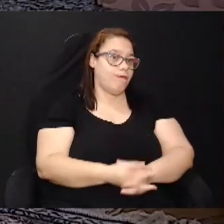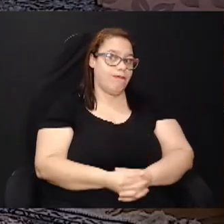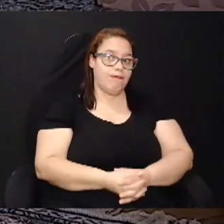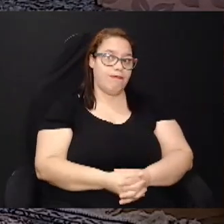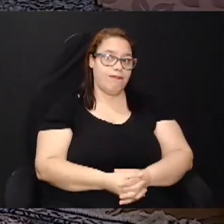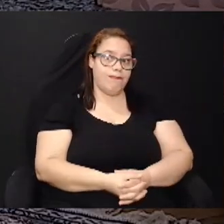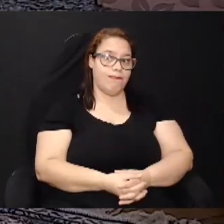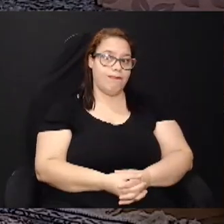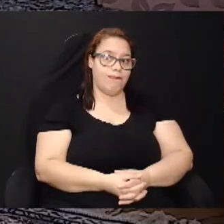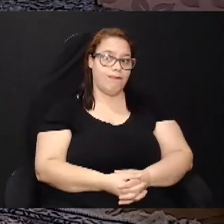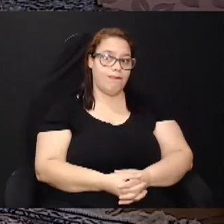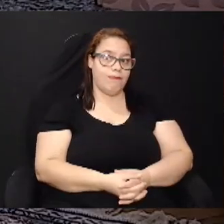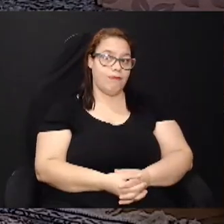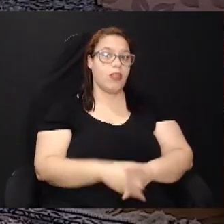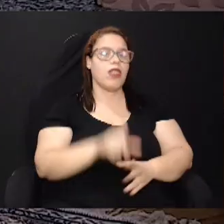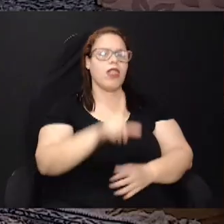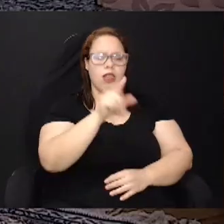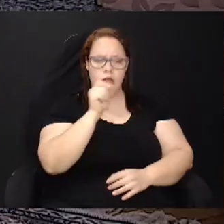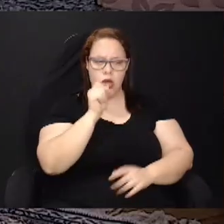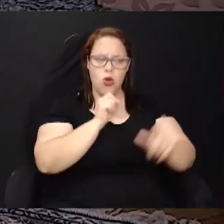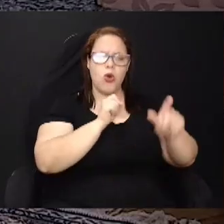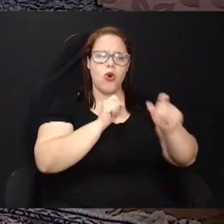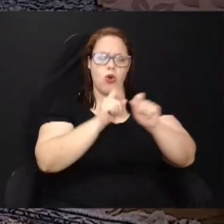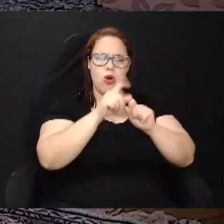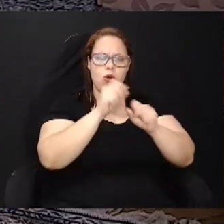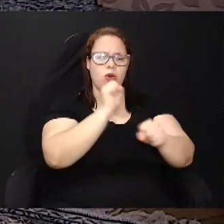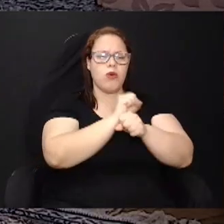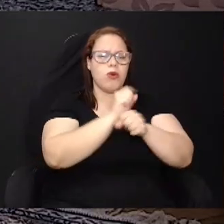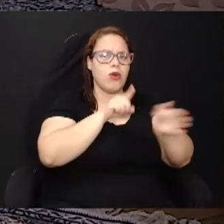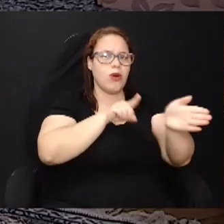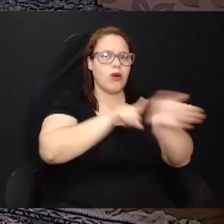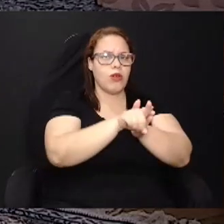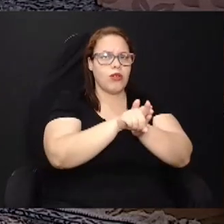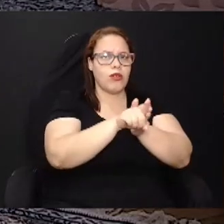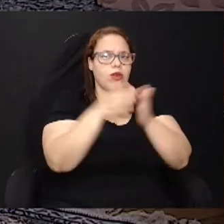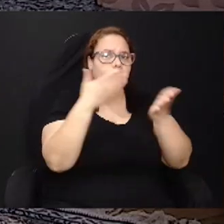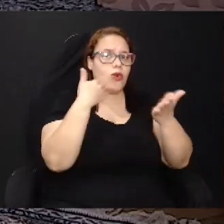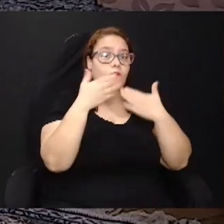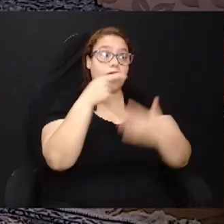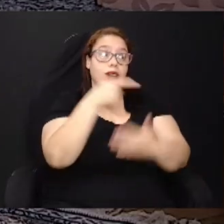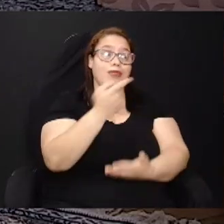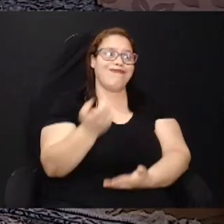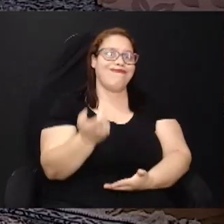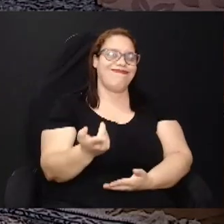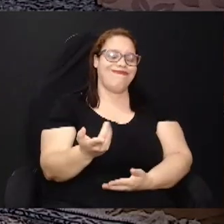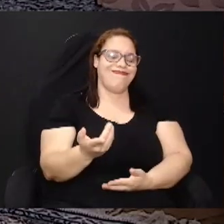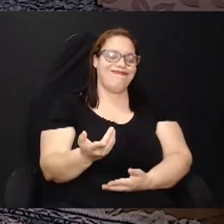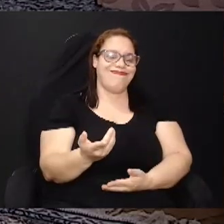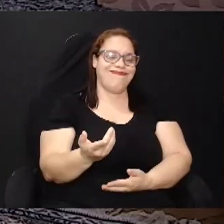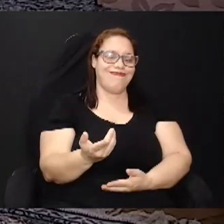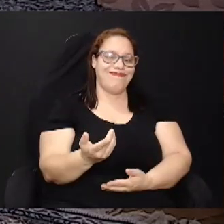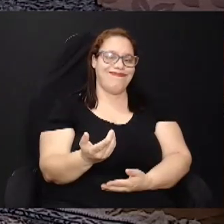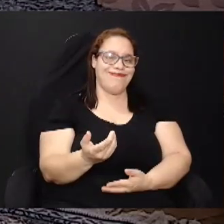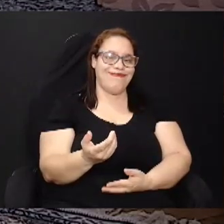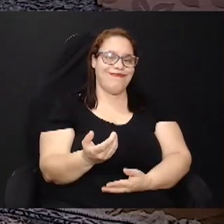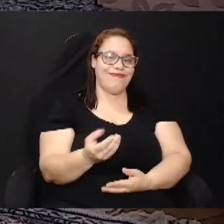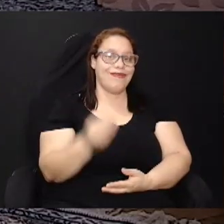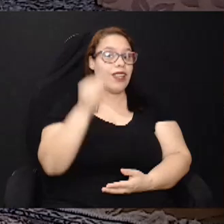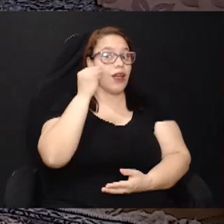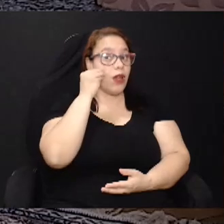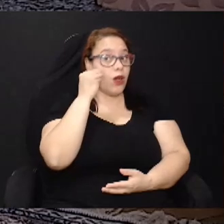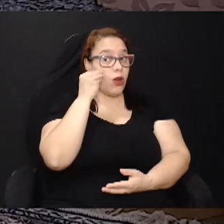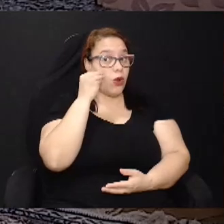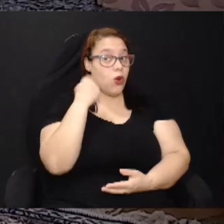outra alternativa, mas eu não parei para perguntar isso quando eu conversava com ela. Então é isso que a gente está tentando incutir nos nossos alunos já há